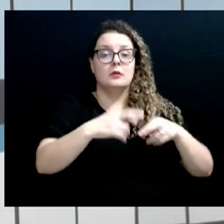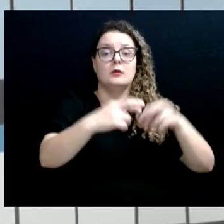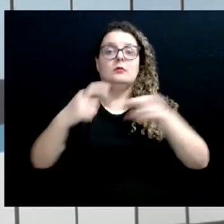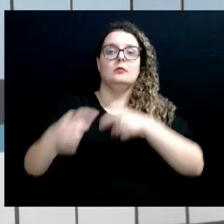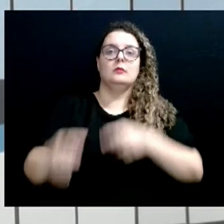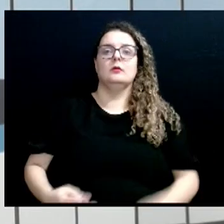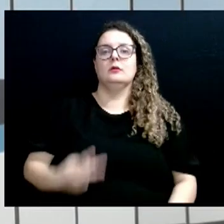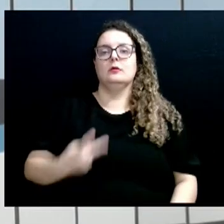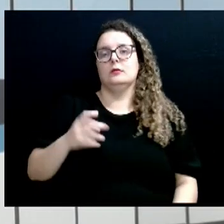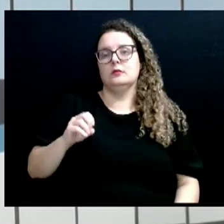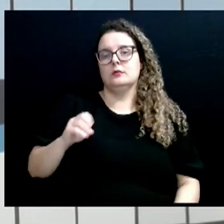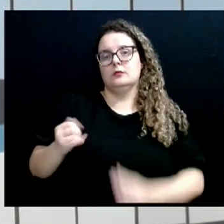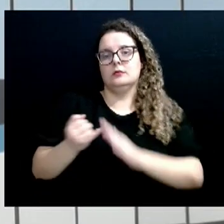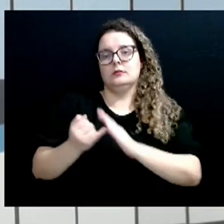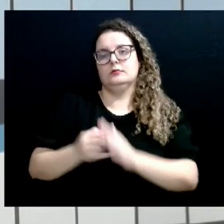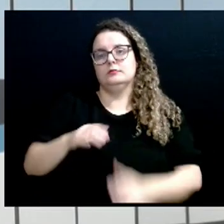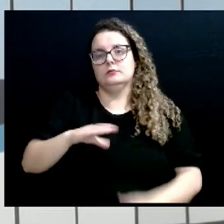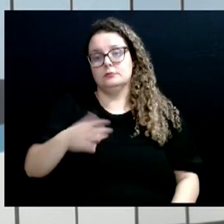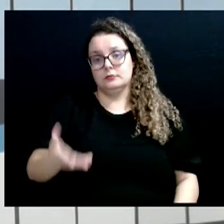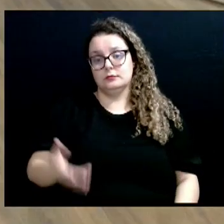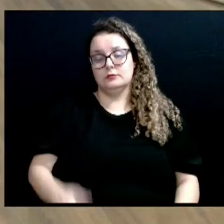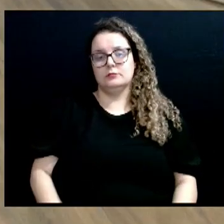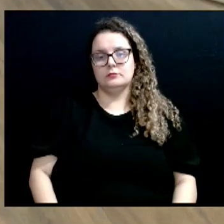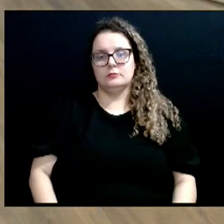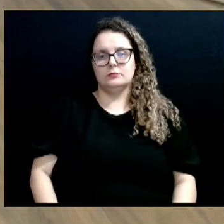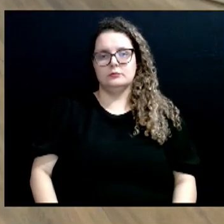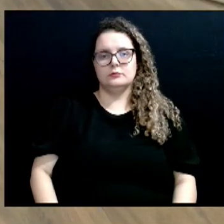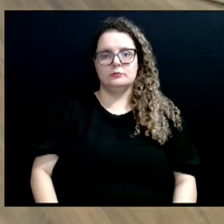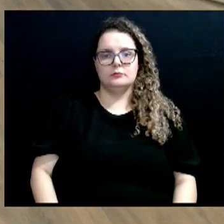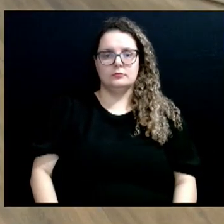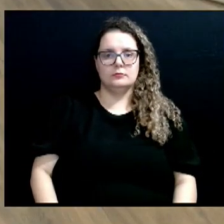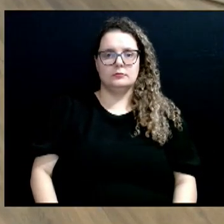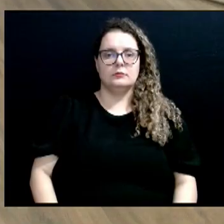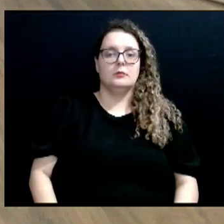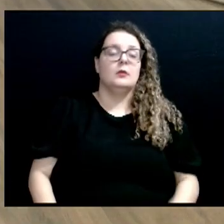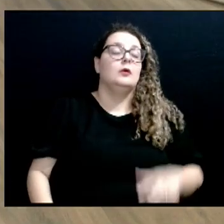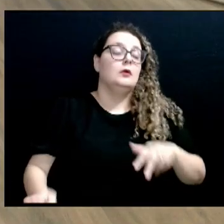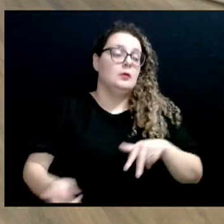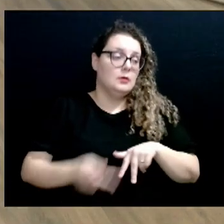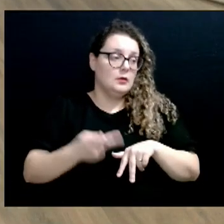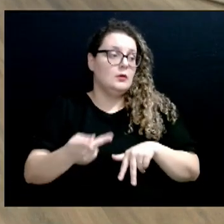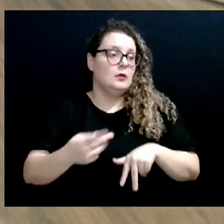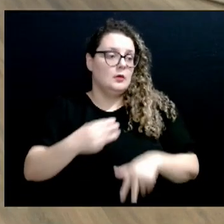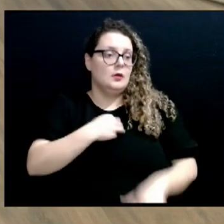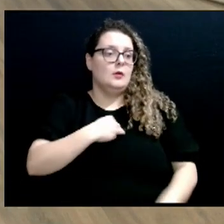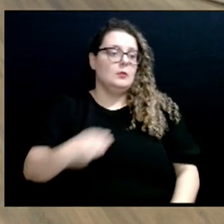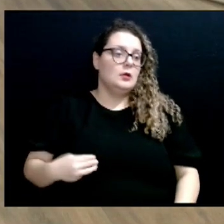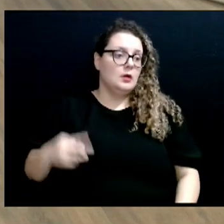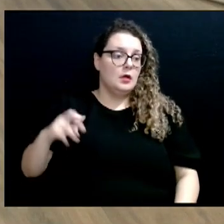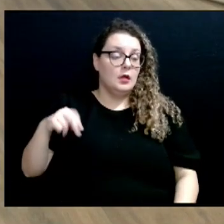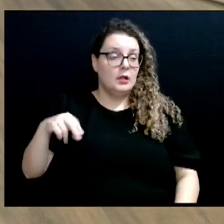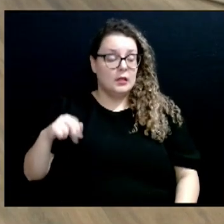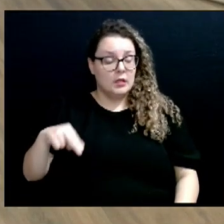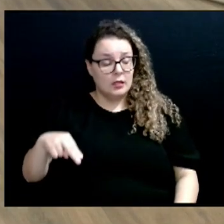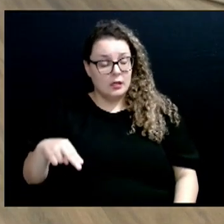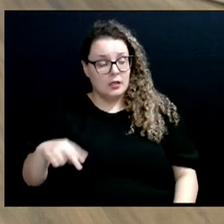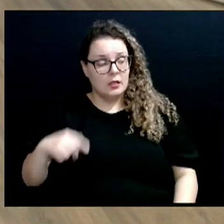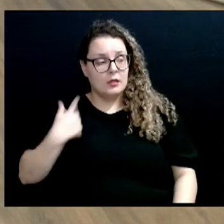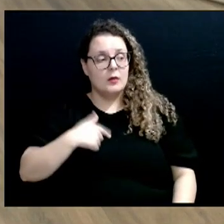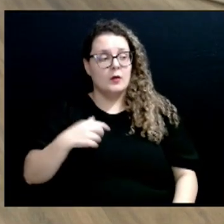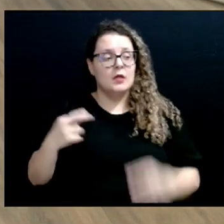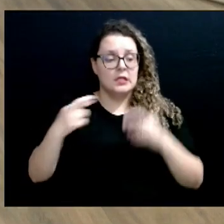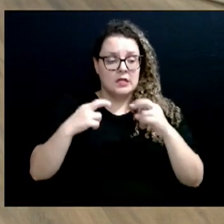pela cidade? Partindo dessa afirmação do ministro Renan, nós podemos considerar que sim,